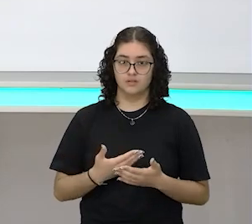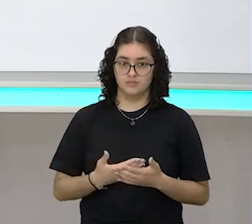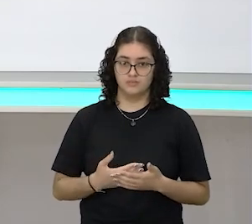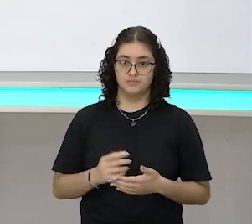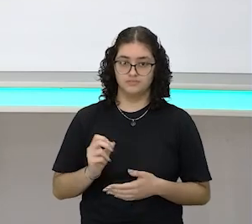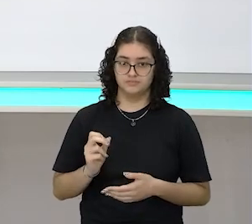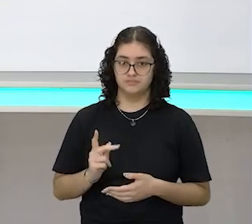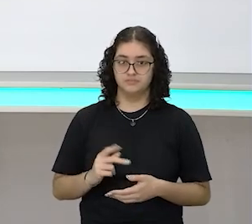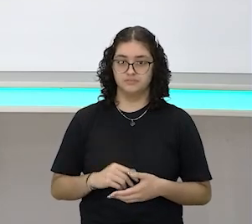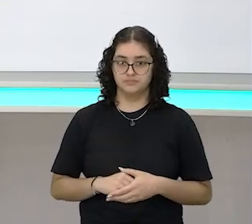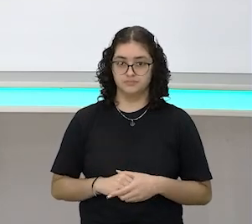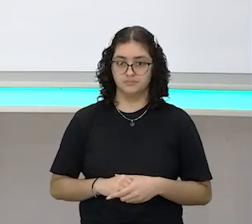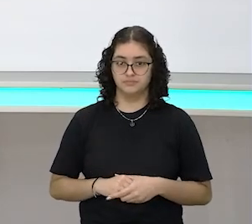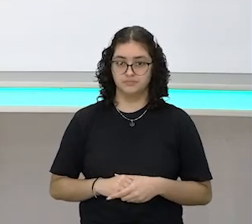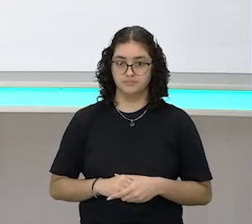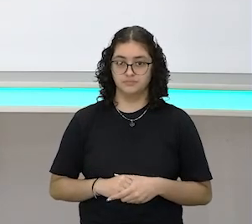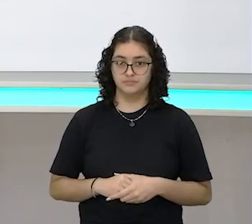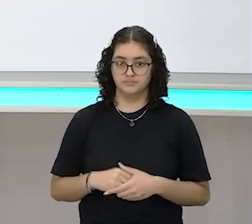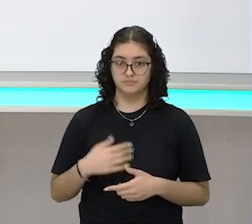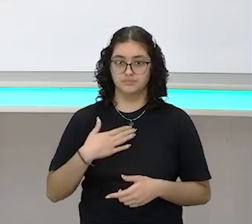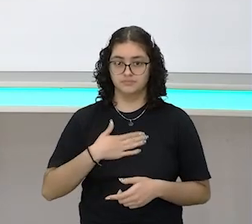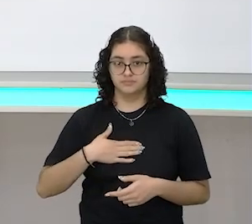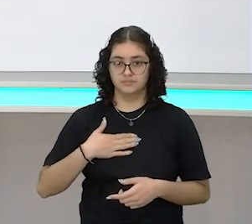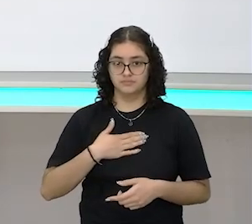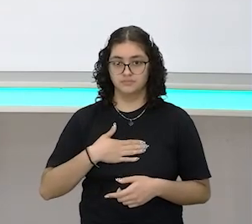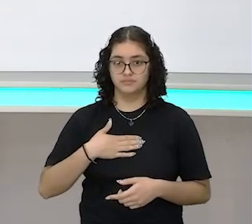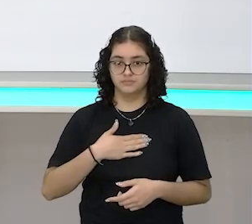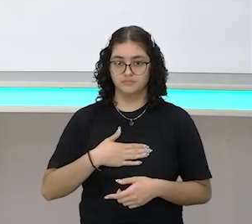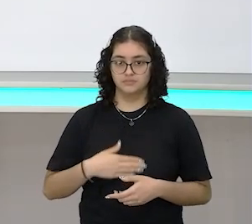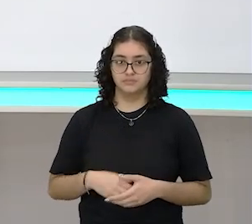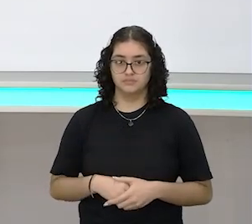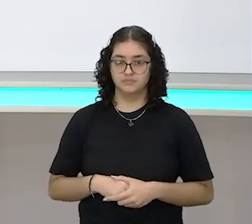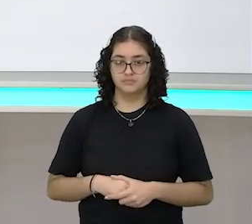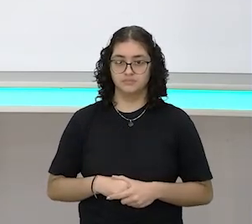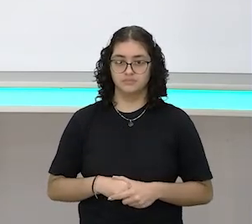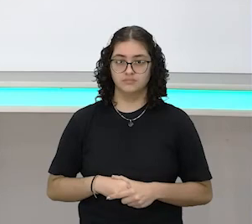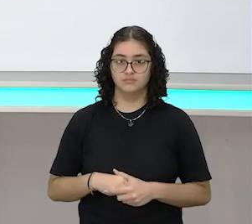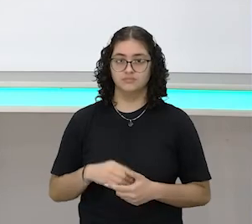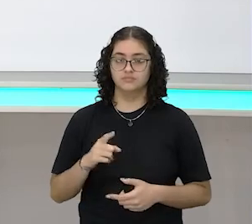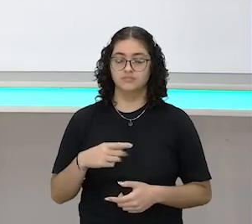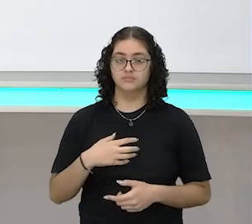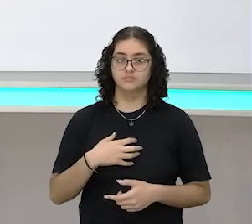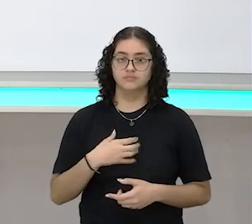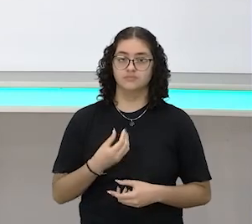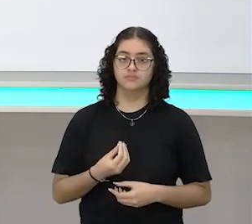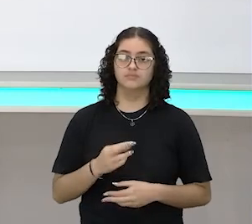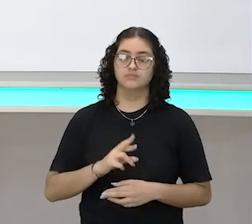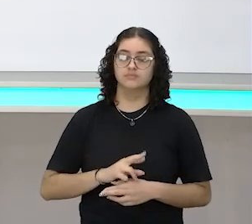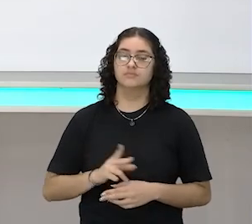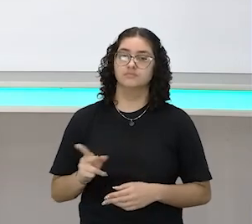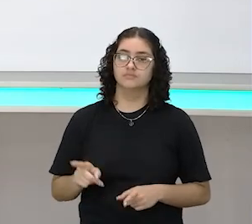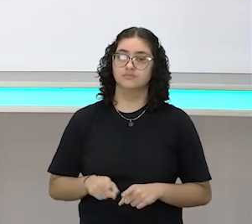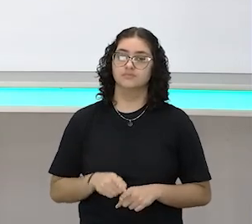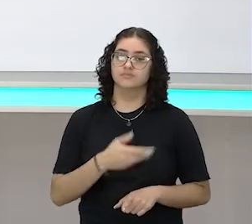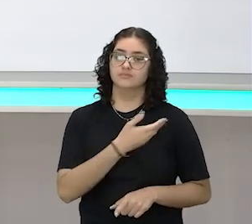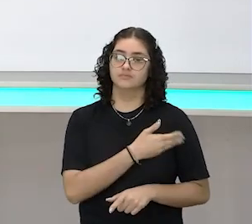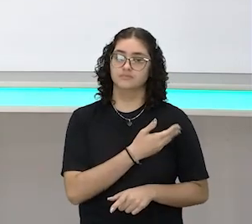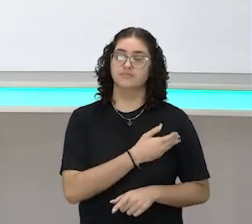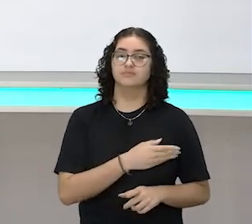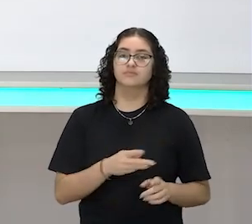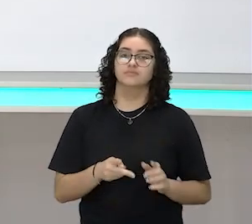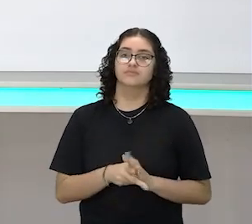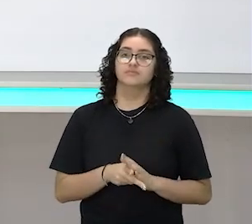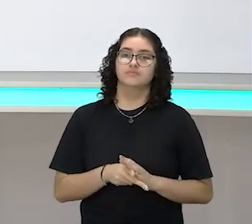diante. Gostei muito, né? É uma forma de diversificar e da gente também treinar um pouco essa questão